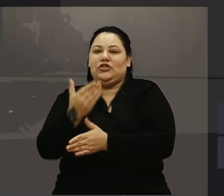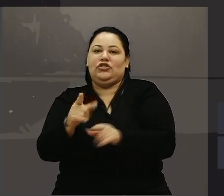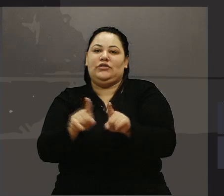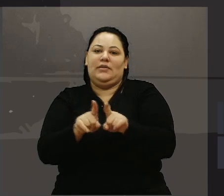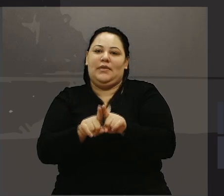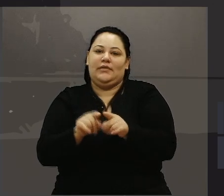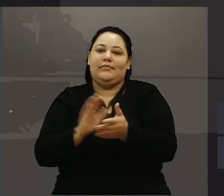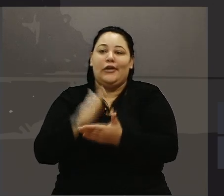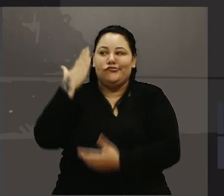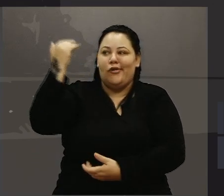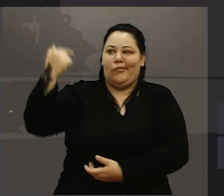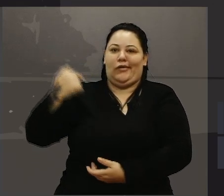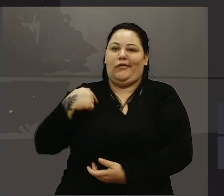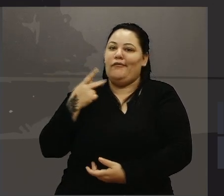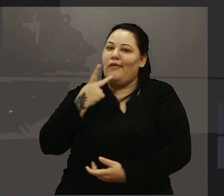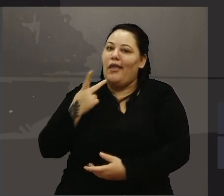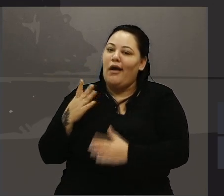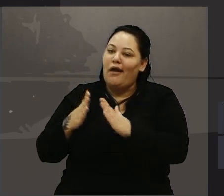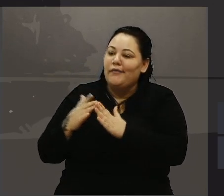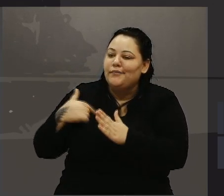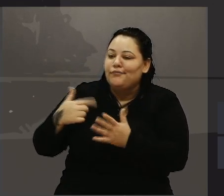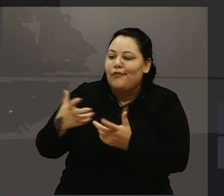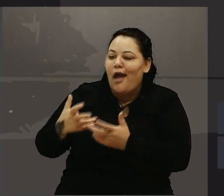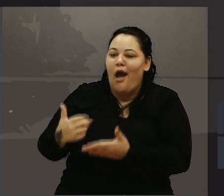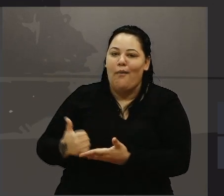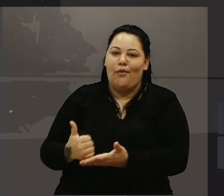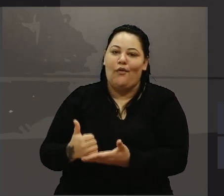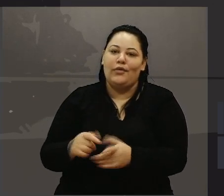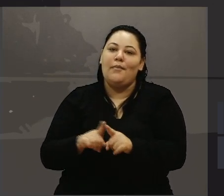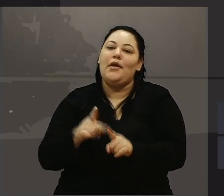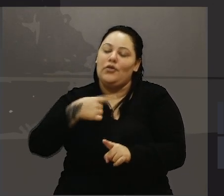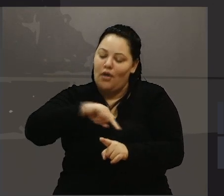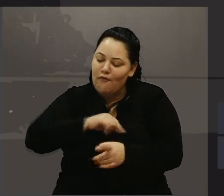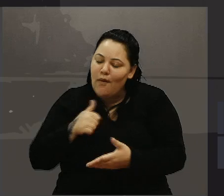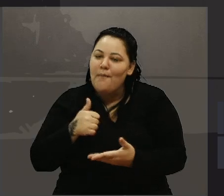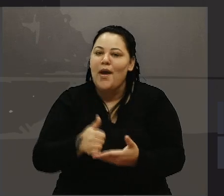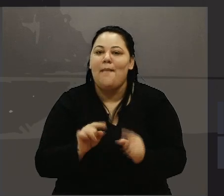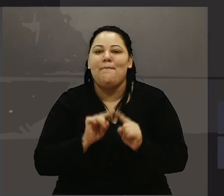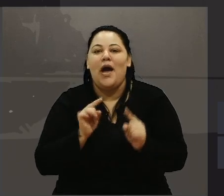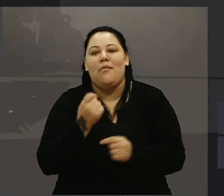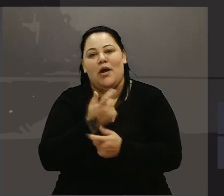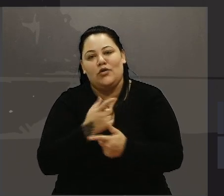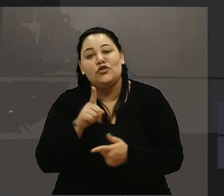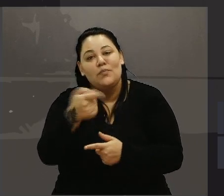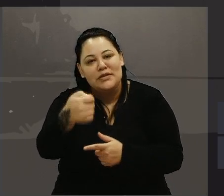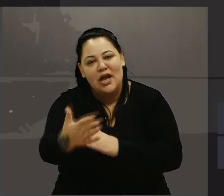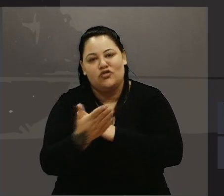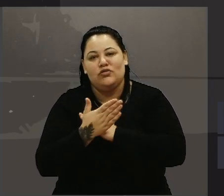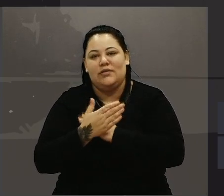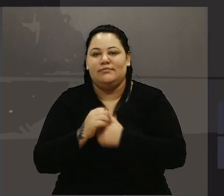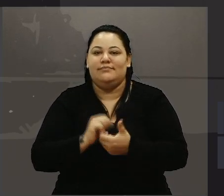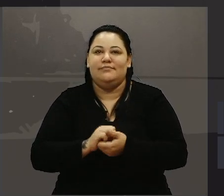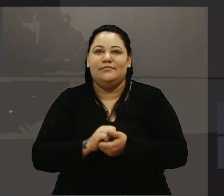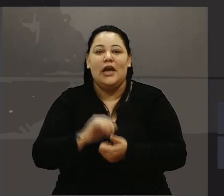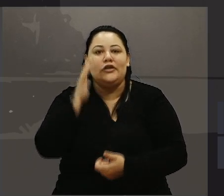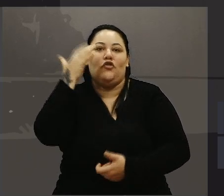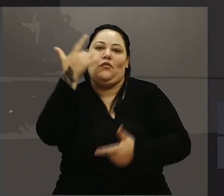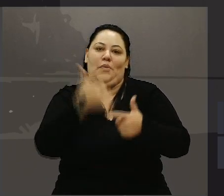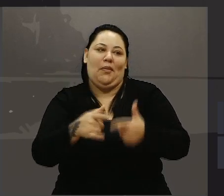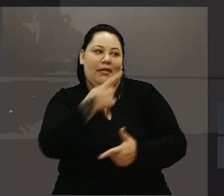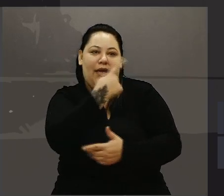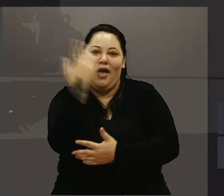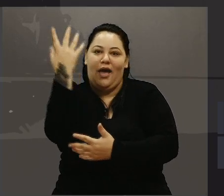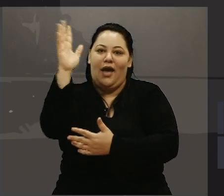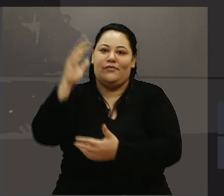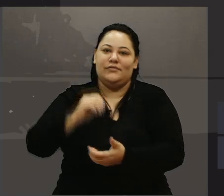ó, vizinho, tu quer o nosso apoio aí, a gente vai te apoiar, mas uma coisa tu vai ter que nos ajudar. Resolver o problema dessa árvore. Eu digo, eu